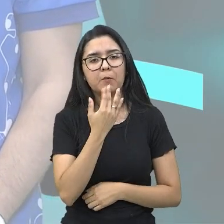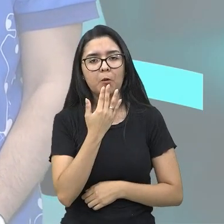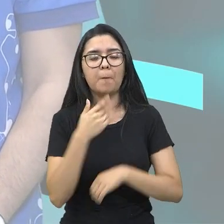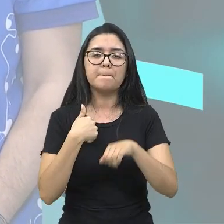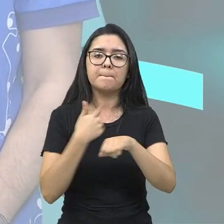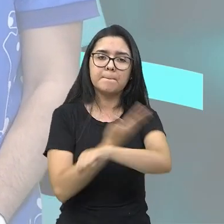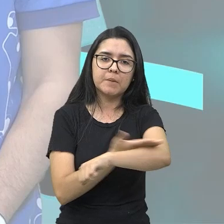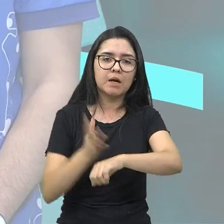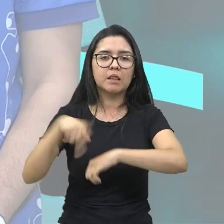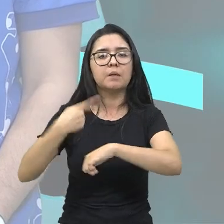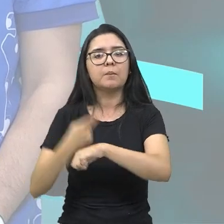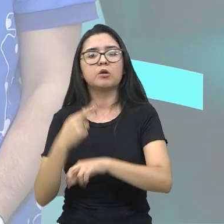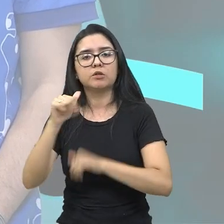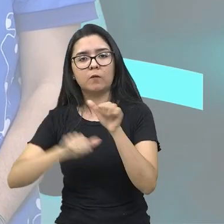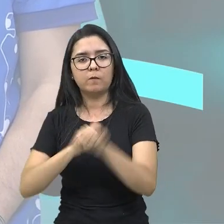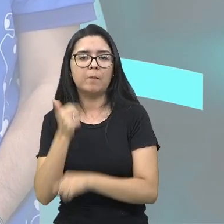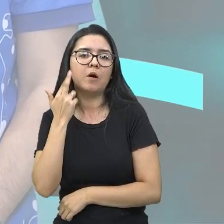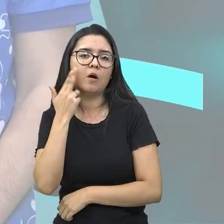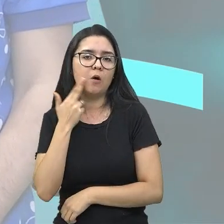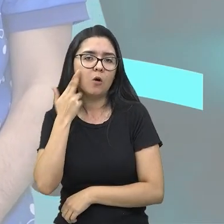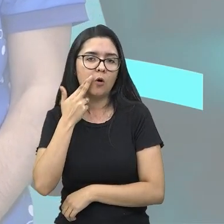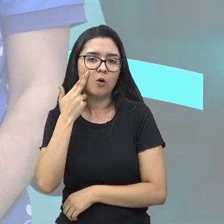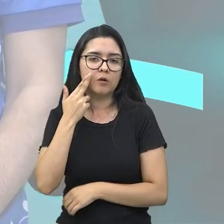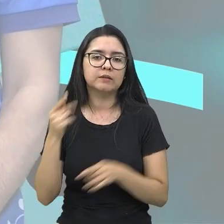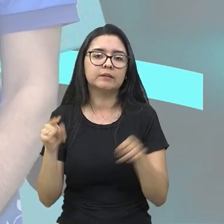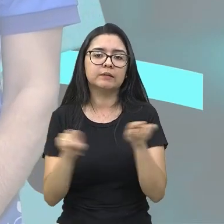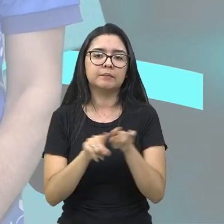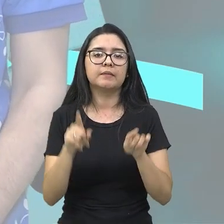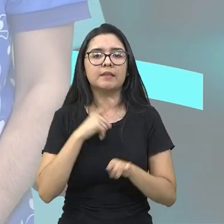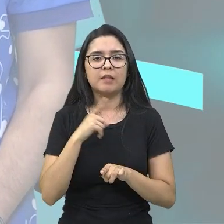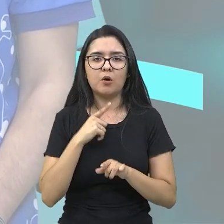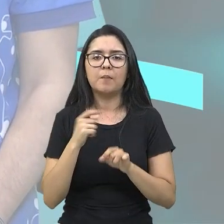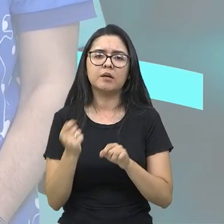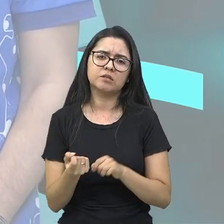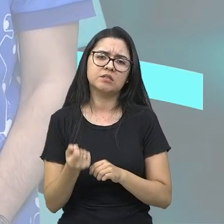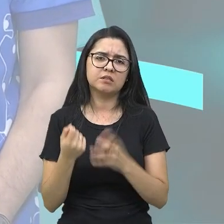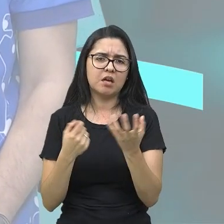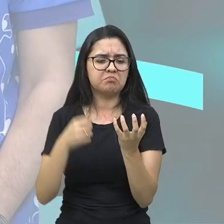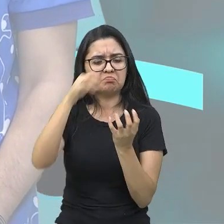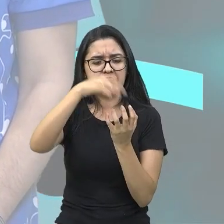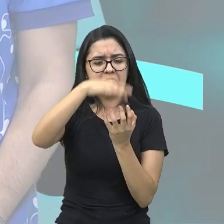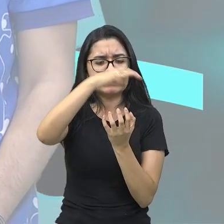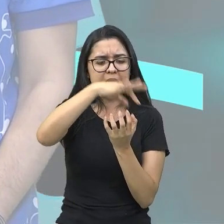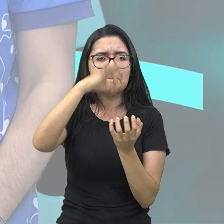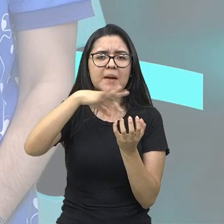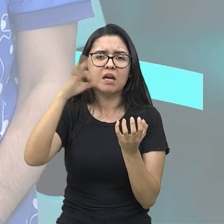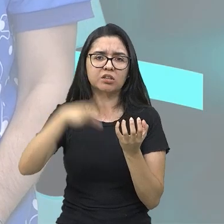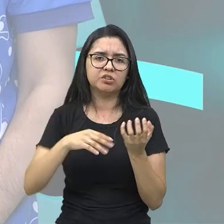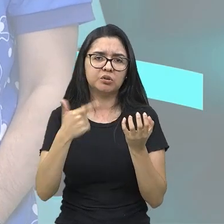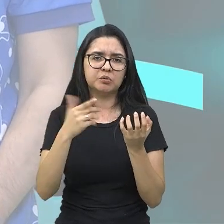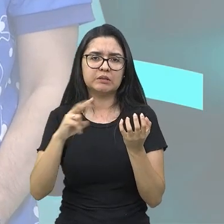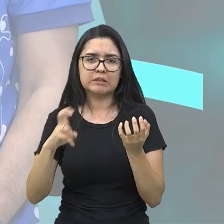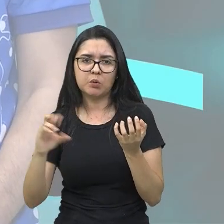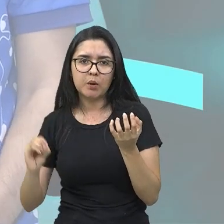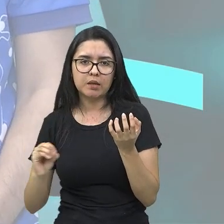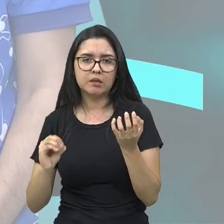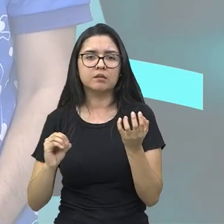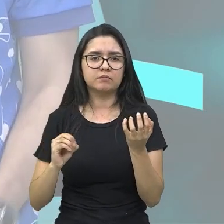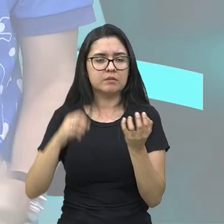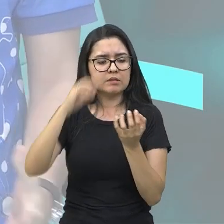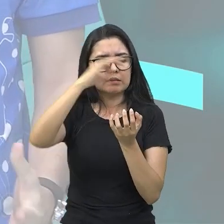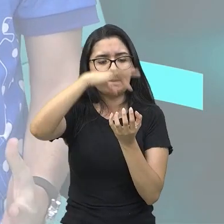horas, ela é rosa e solta algumas sementes, em torno de 250 sementes de uma vez.